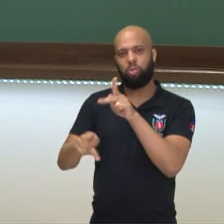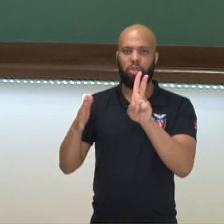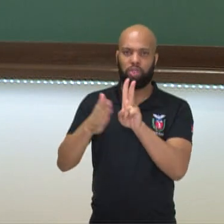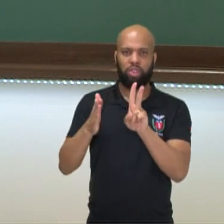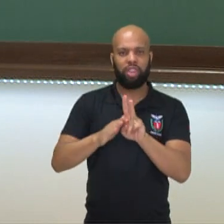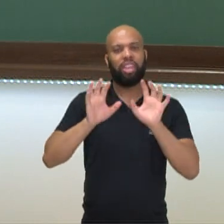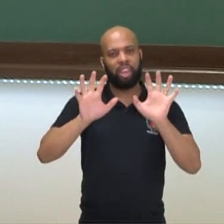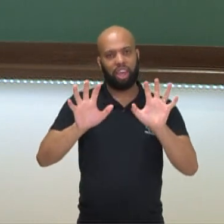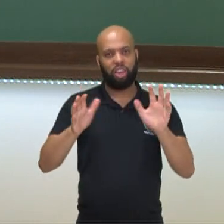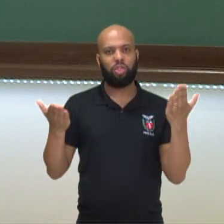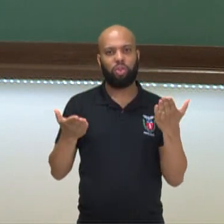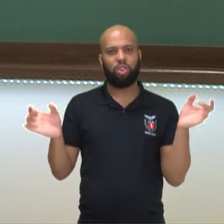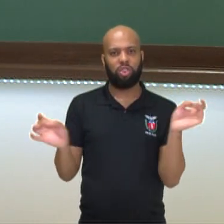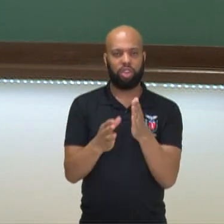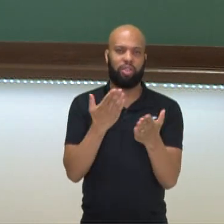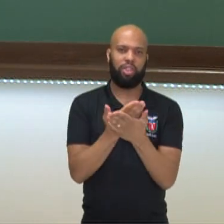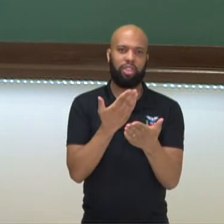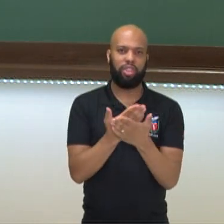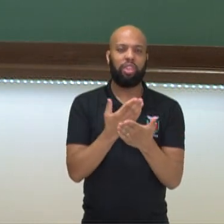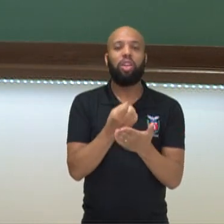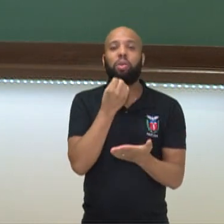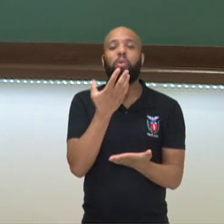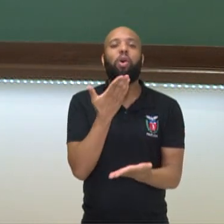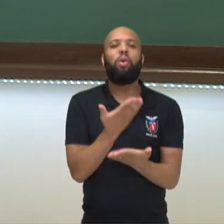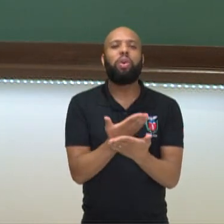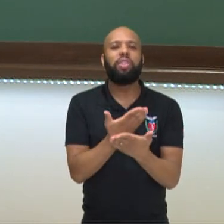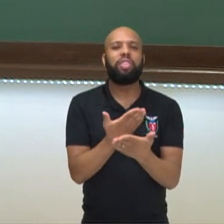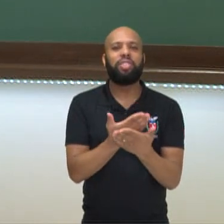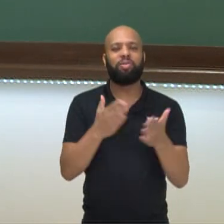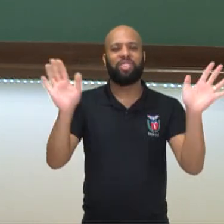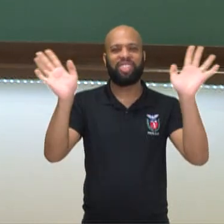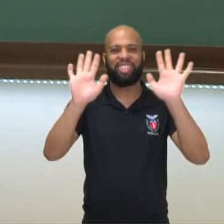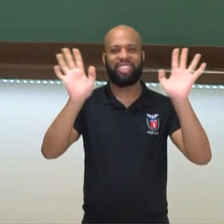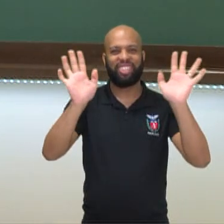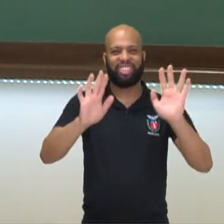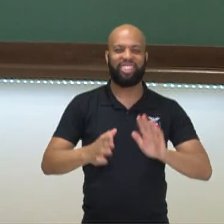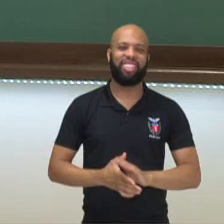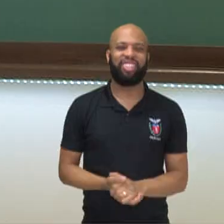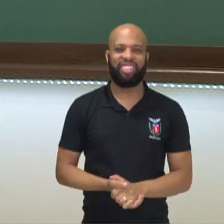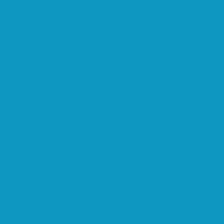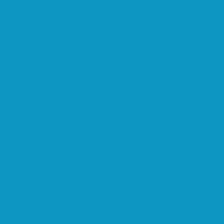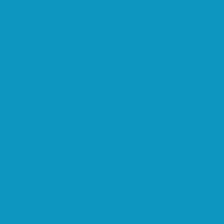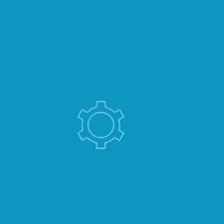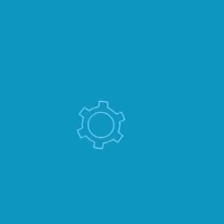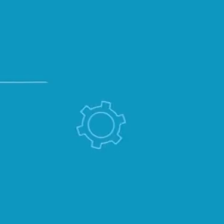isso, povo. Nós ficamos por aqui nessa aula. Bons estudos para você. Tchau, povo!